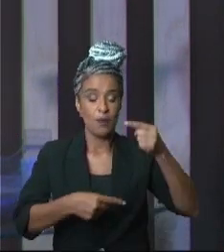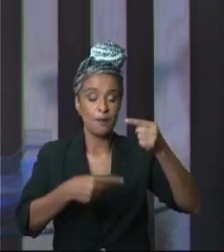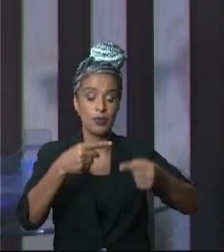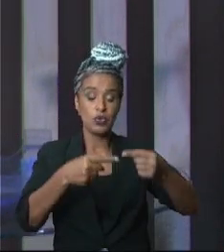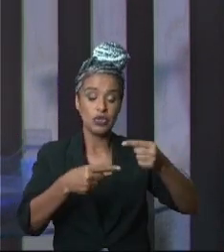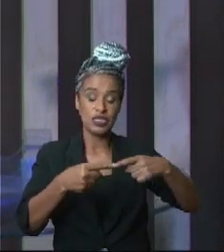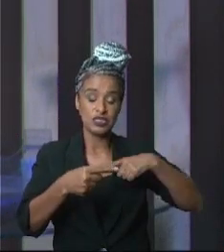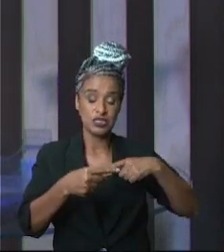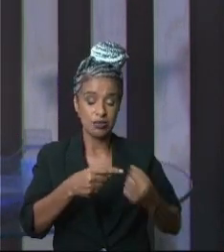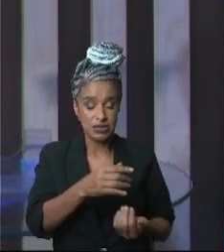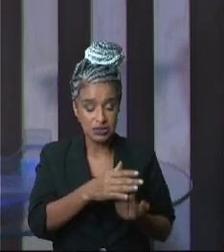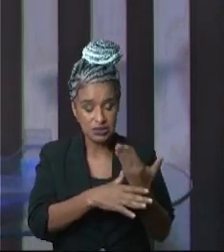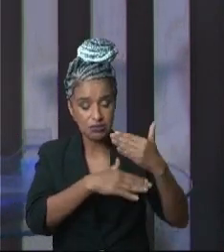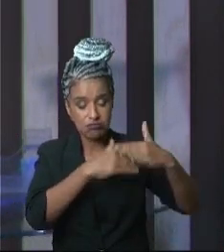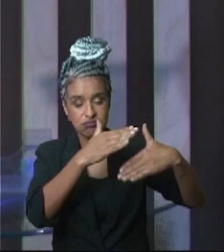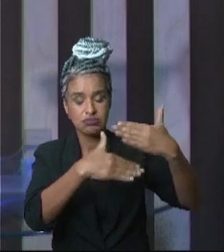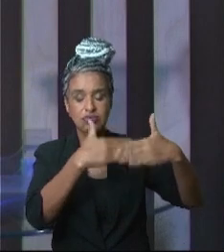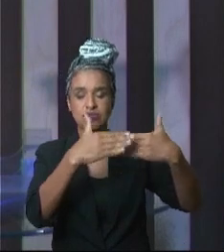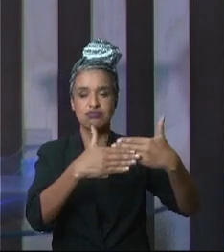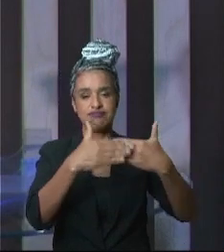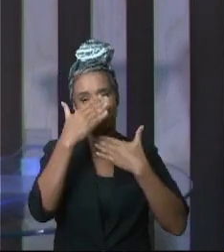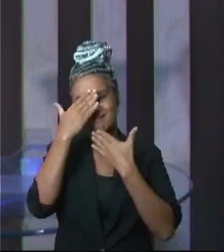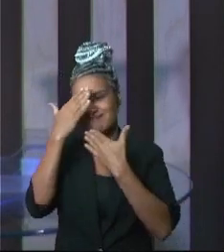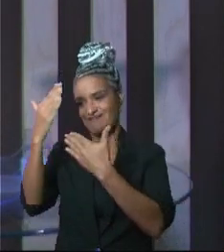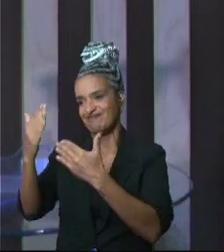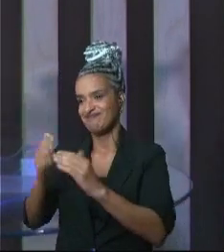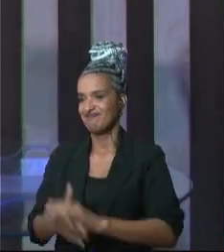Política deve construir. Obrigada.